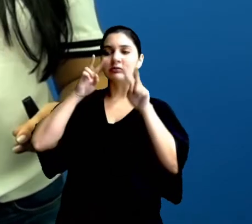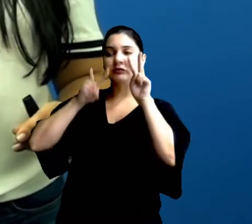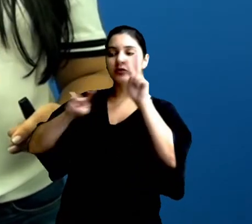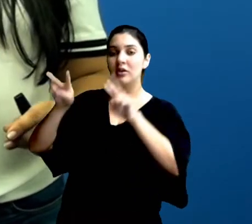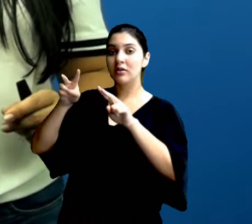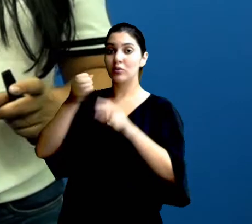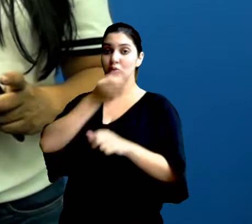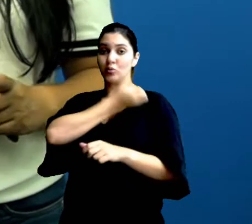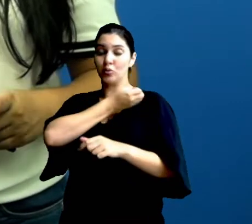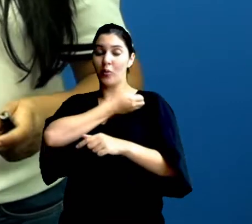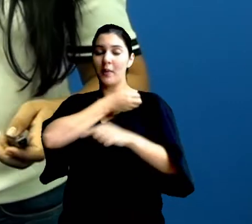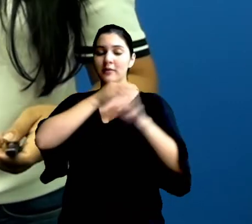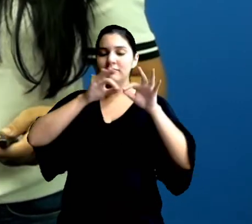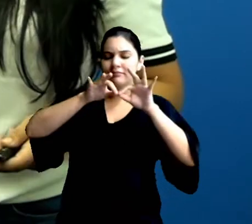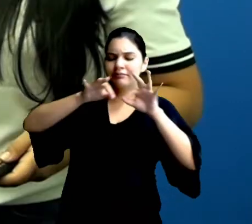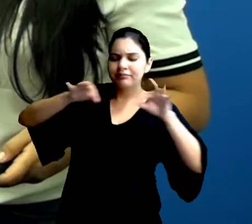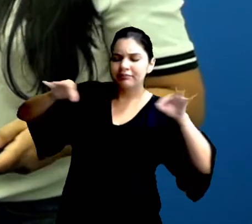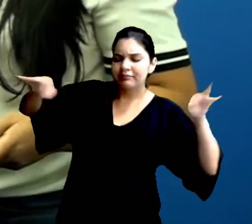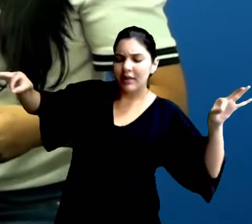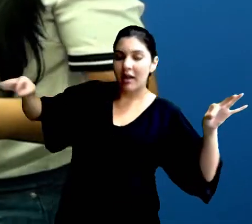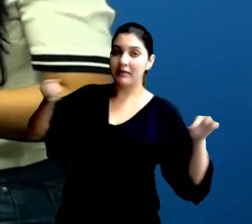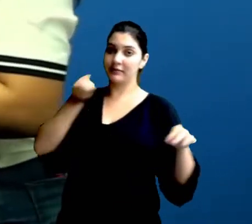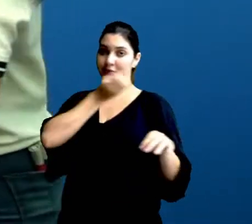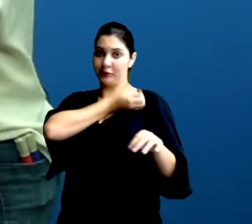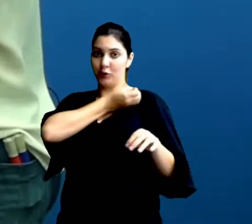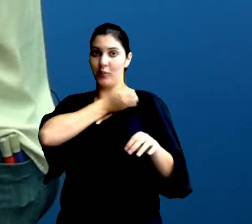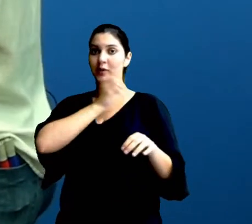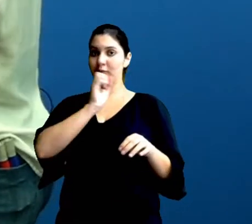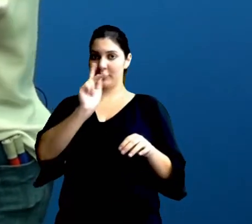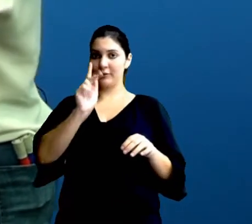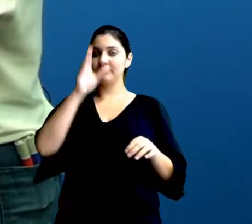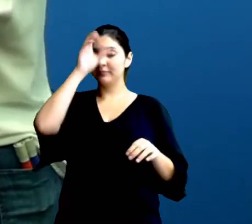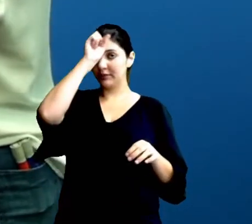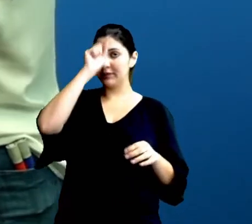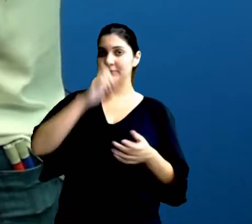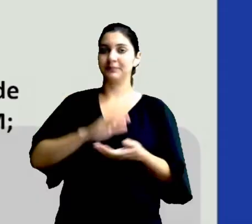reta numérica, tá? Então, vamos lá aprender?